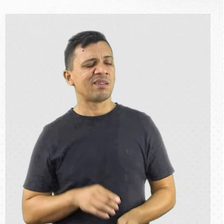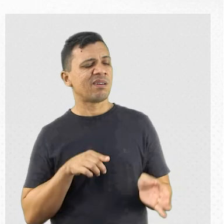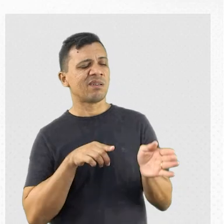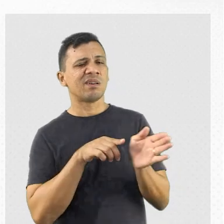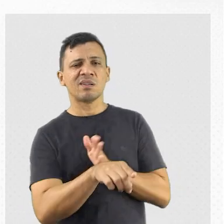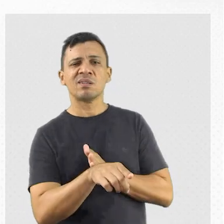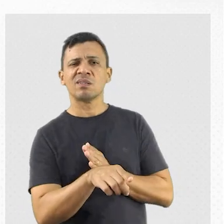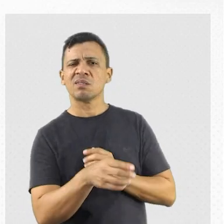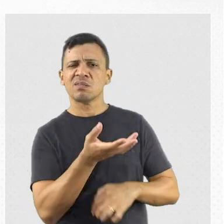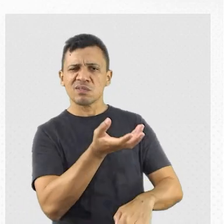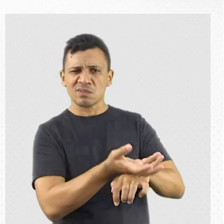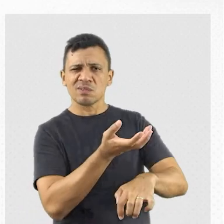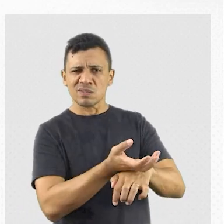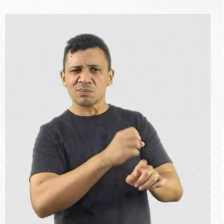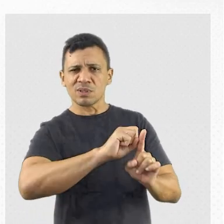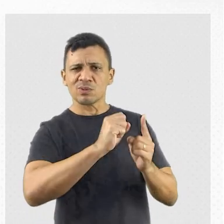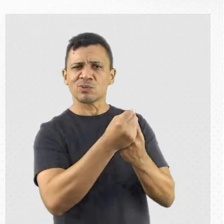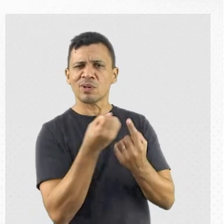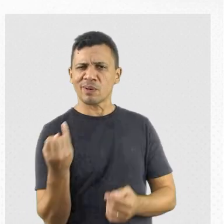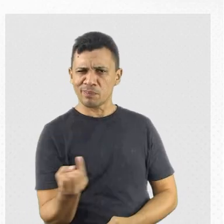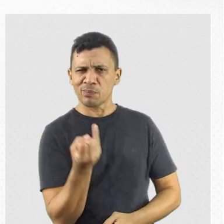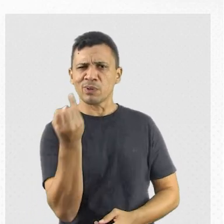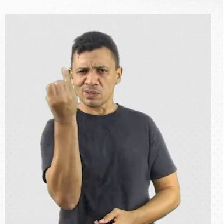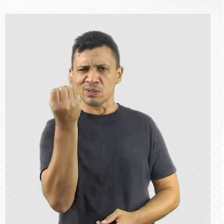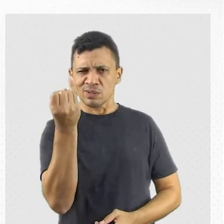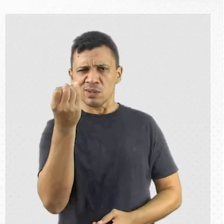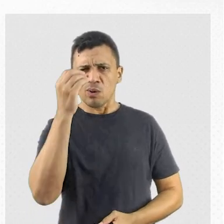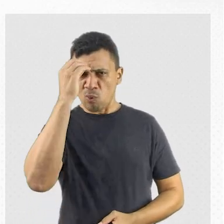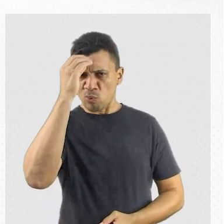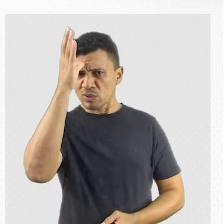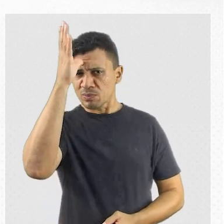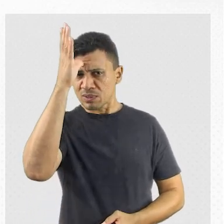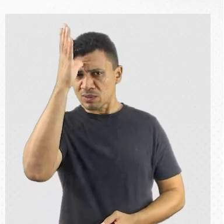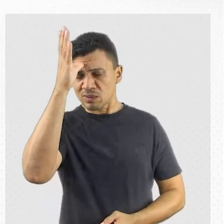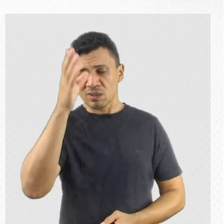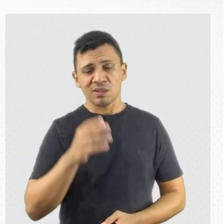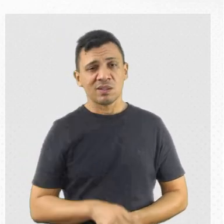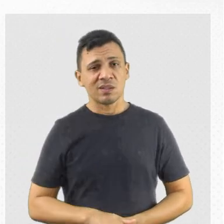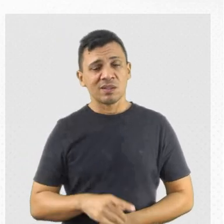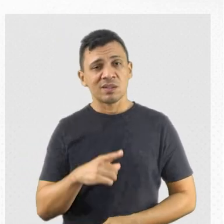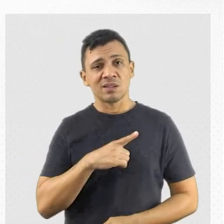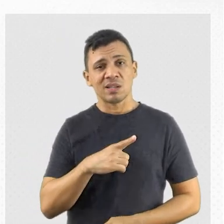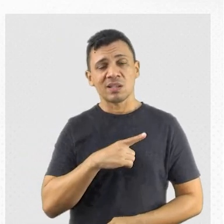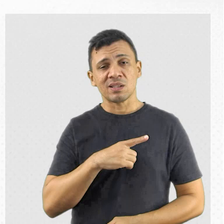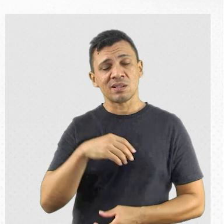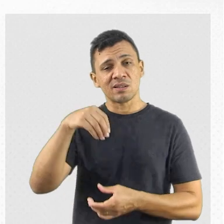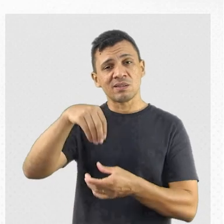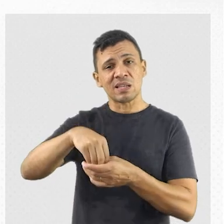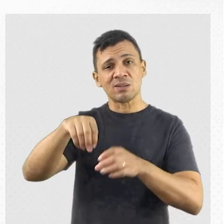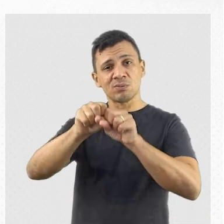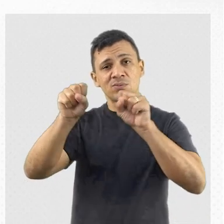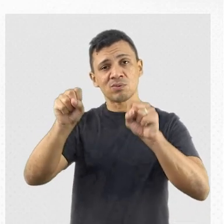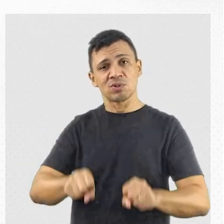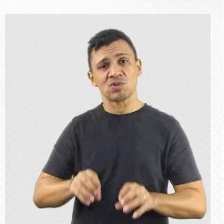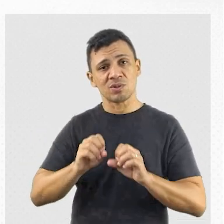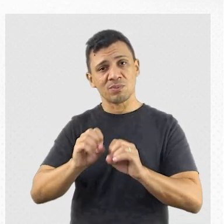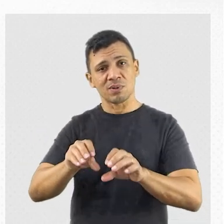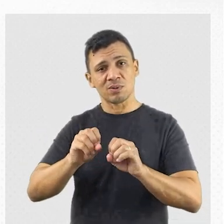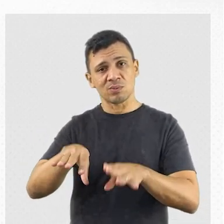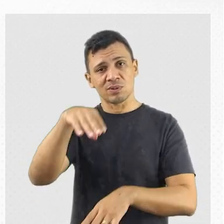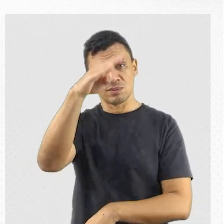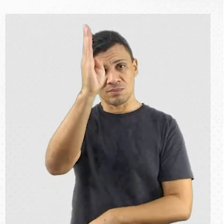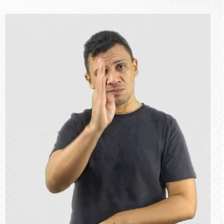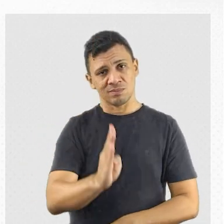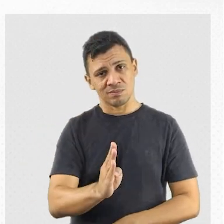ter a sensação de que a nossa sociedade é caótica, mas acredite, ela poderia ser mais caótica. Ela só não é